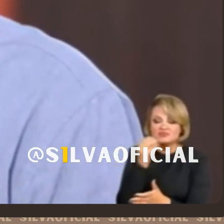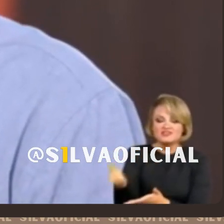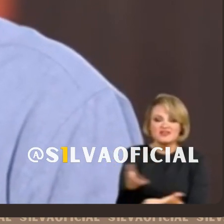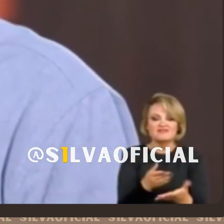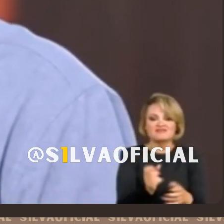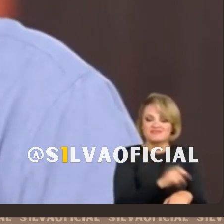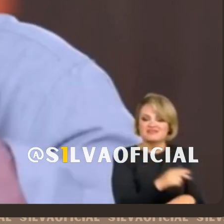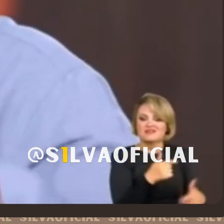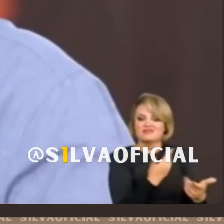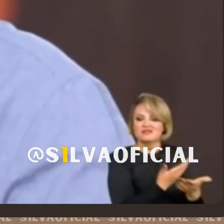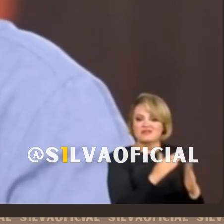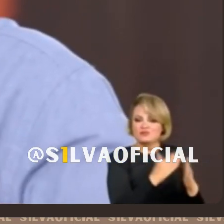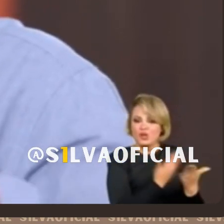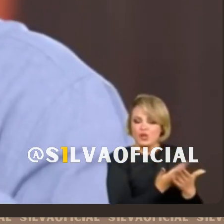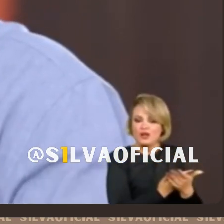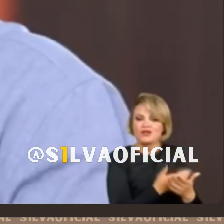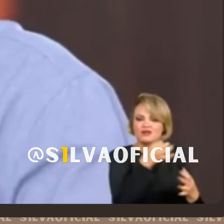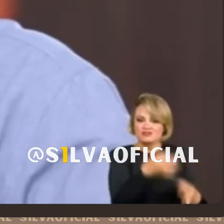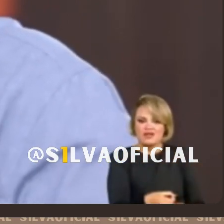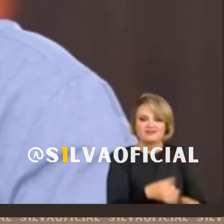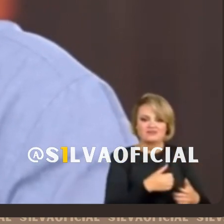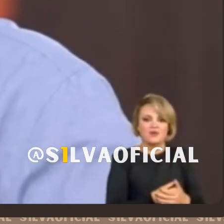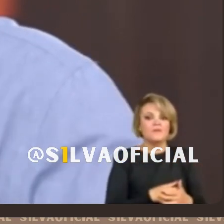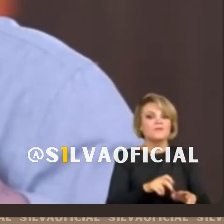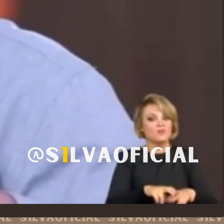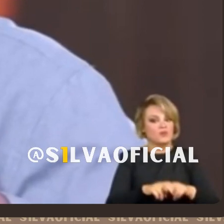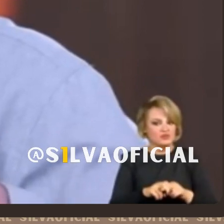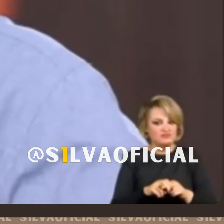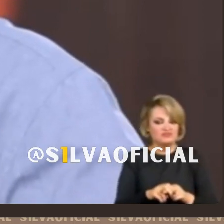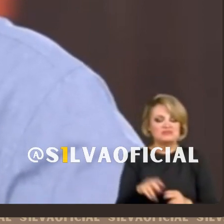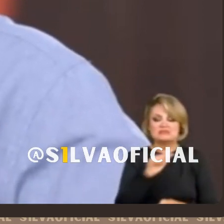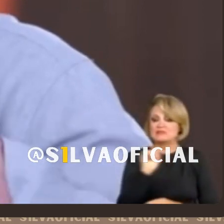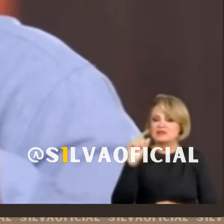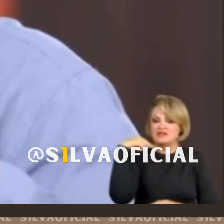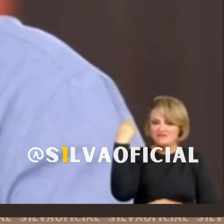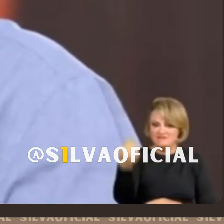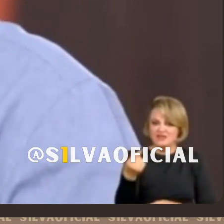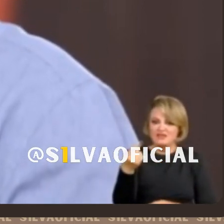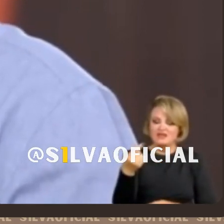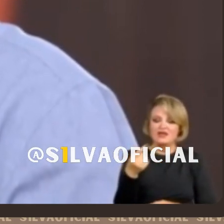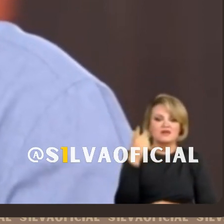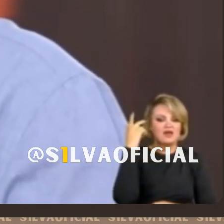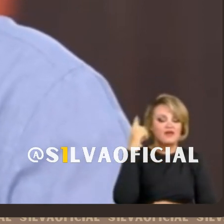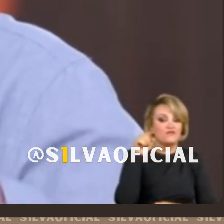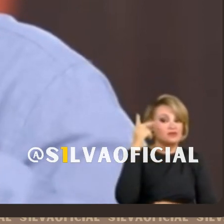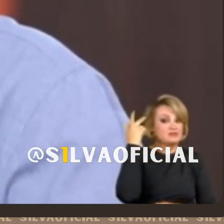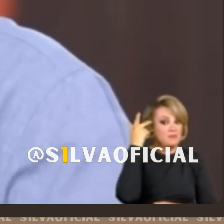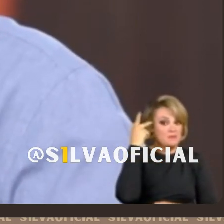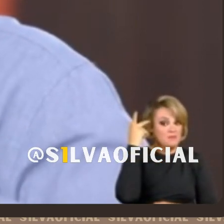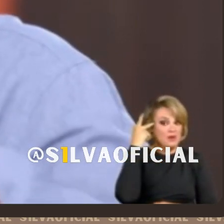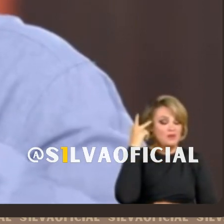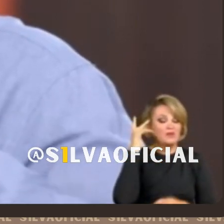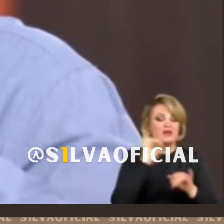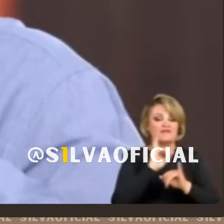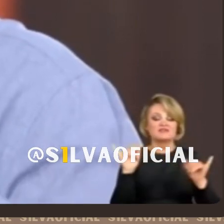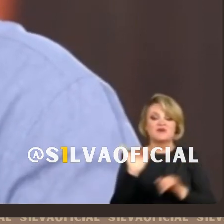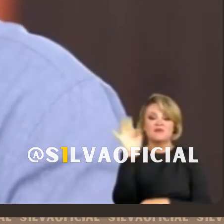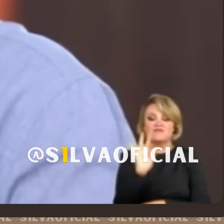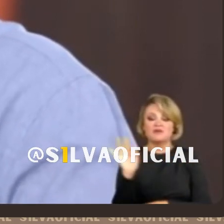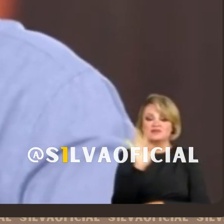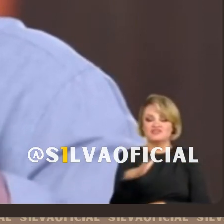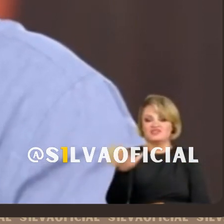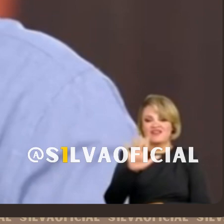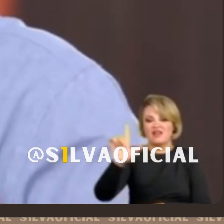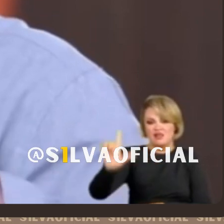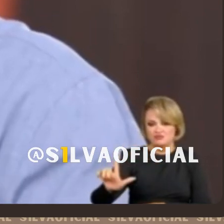vamos votar. Eu, a semana que vem, devia São Paulo anunciar a faculdade na Zona Leste, que foi prometida, sabe, ainda quando a